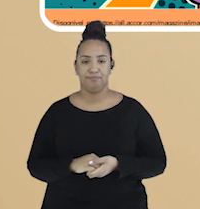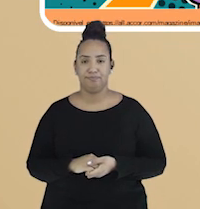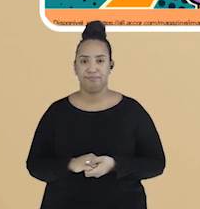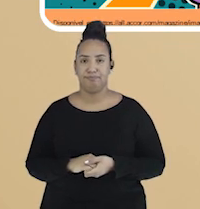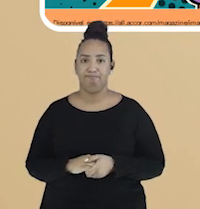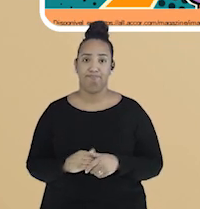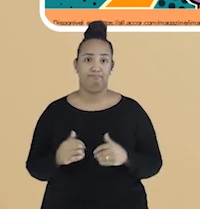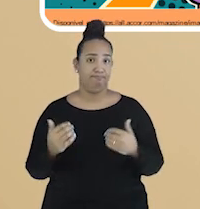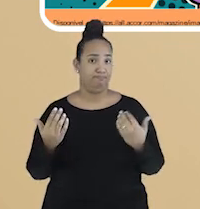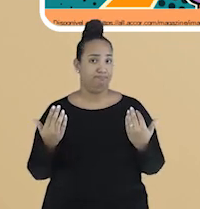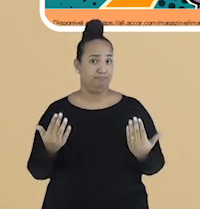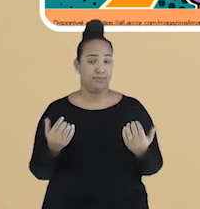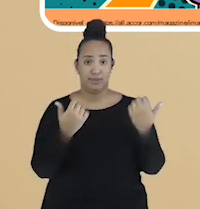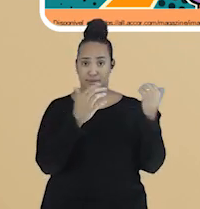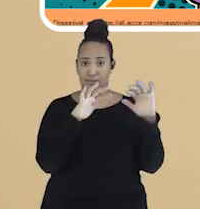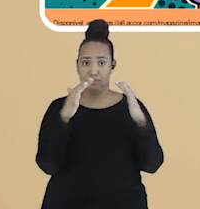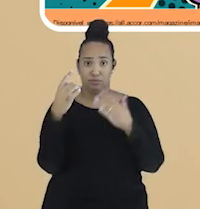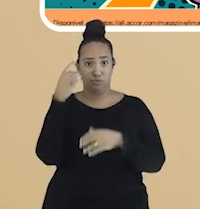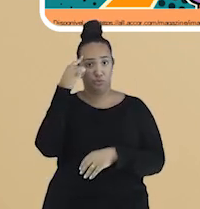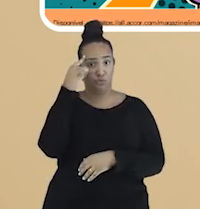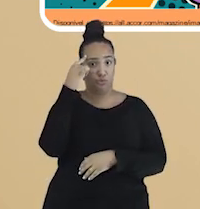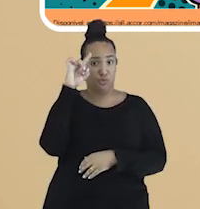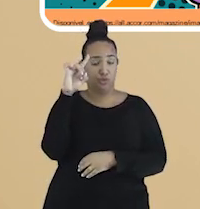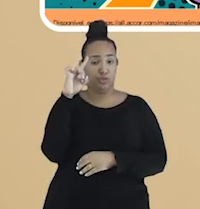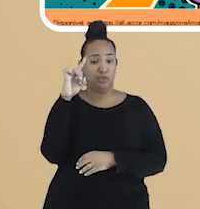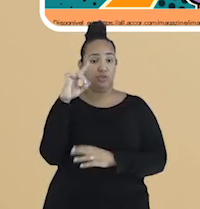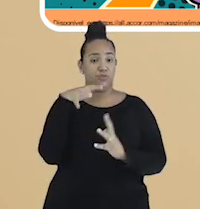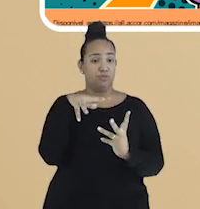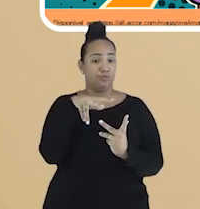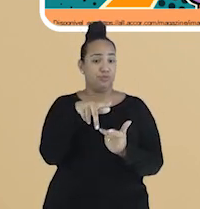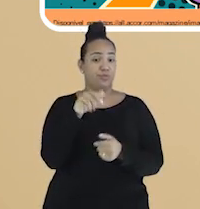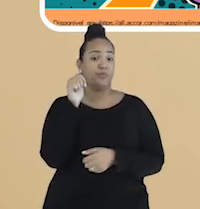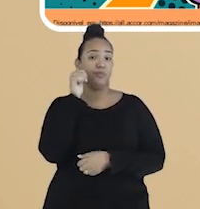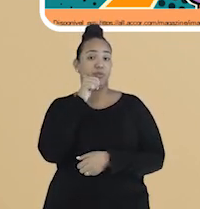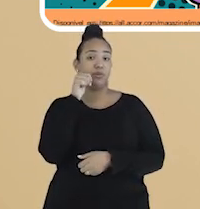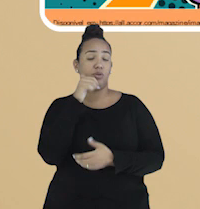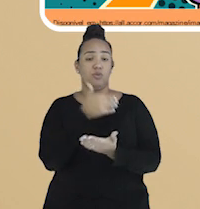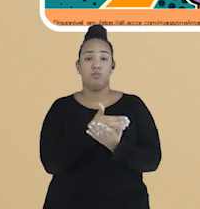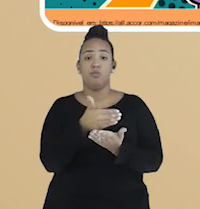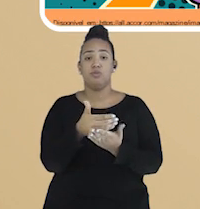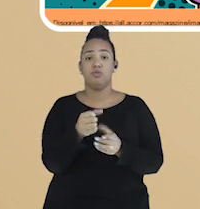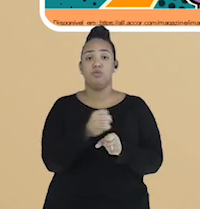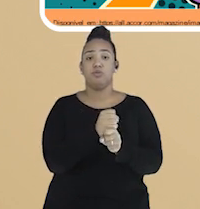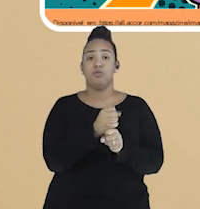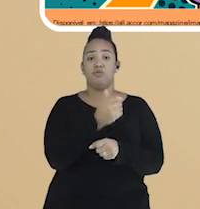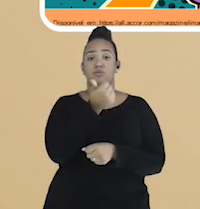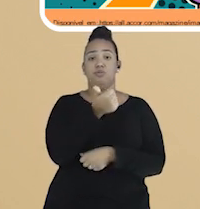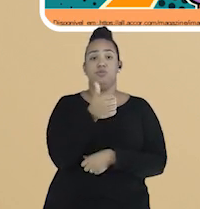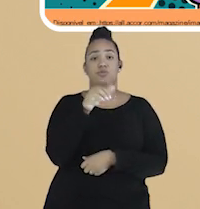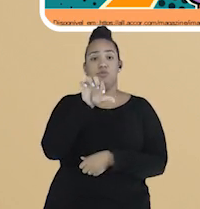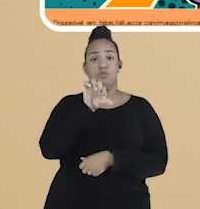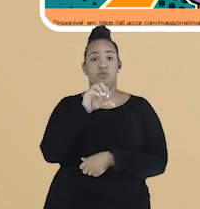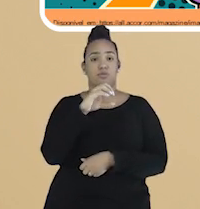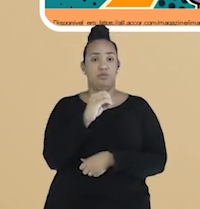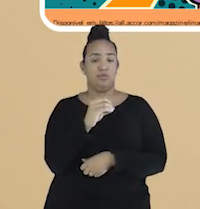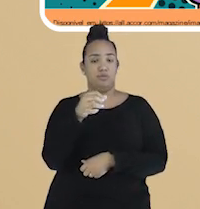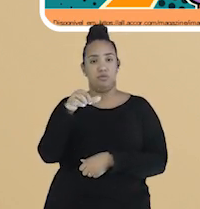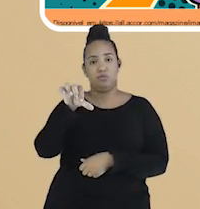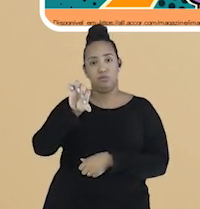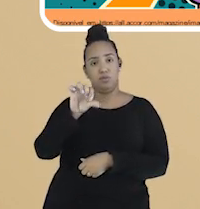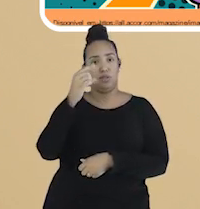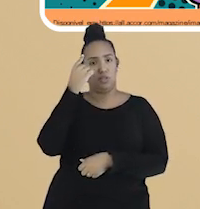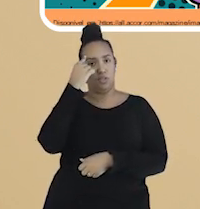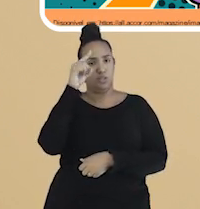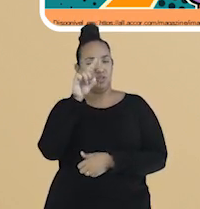As celebrações do Dia Internacional das Mulheres ocorreram a partir de 1909, em